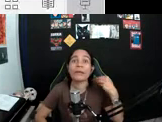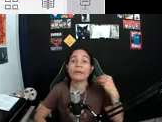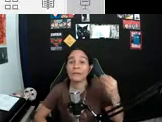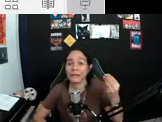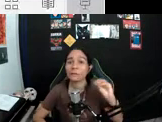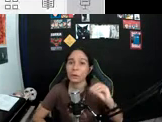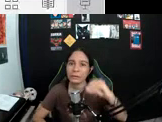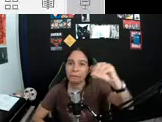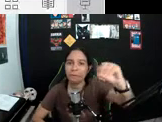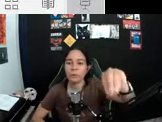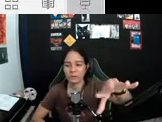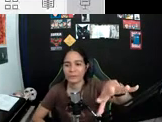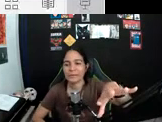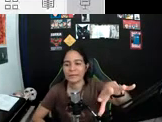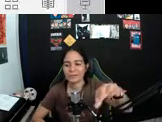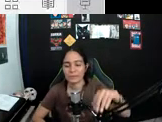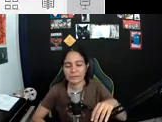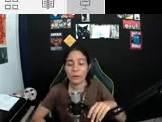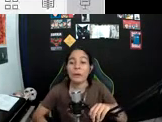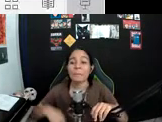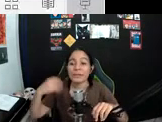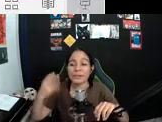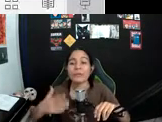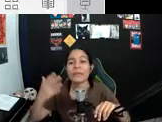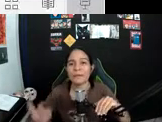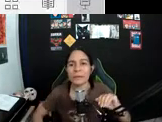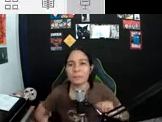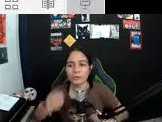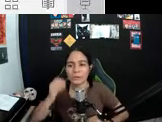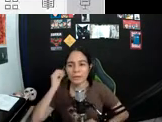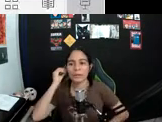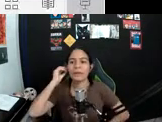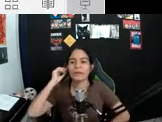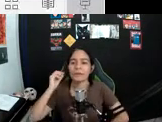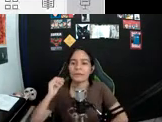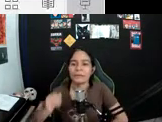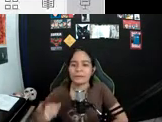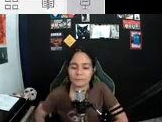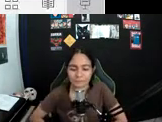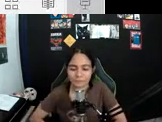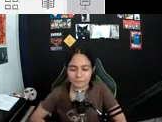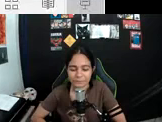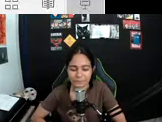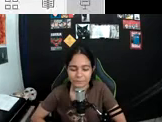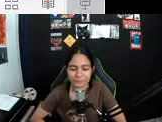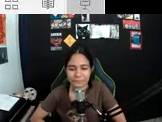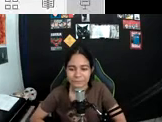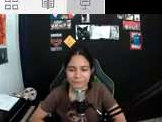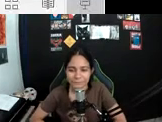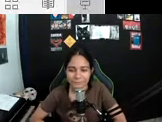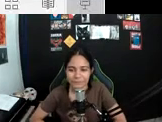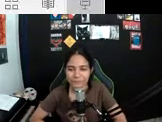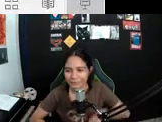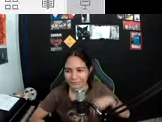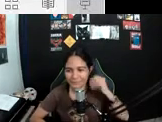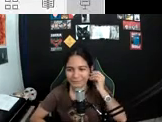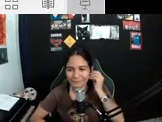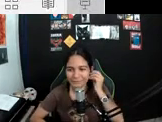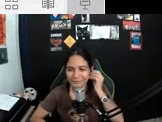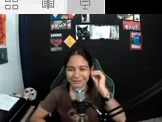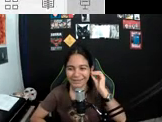gente. Na verdade, poder pode, porque tem a resolução. Mas não deveria poder. Professora, a senhora falou tanto que agora travou,